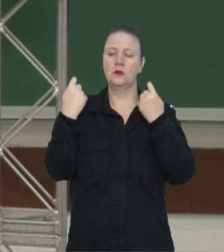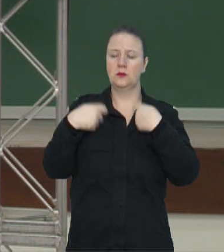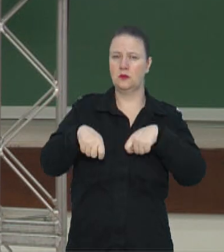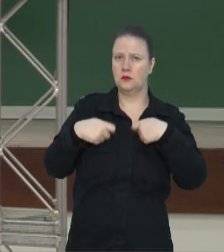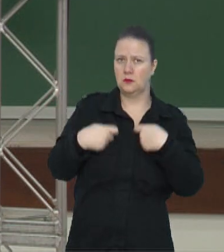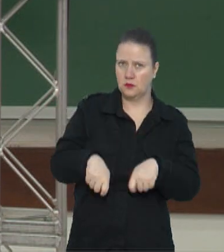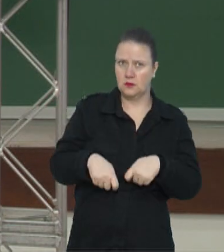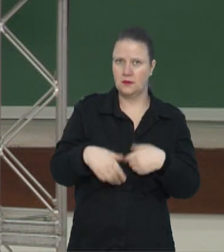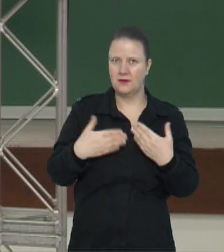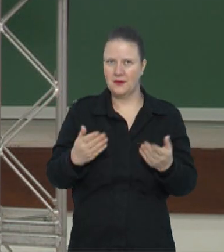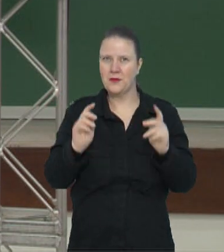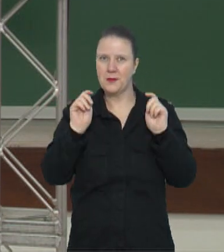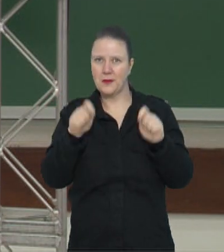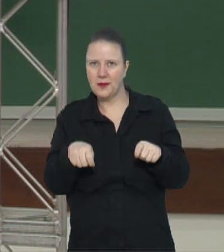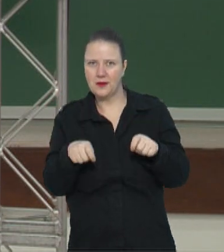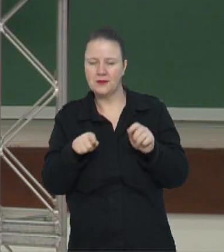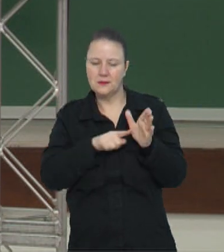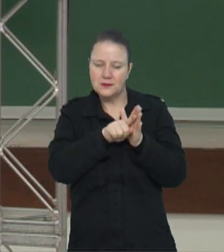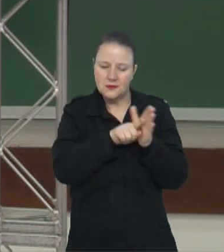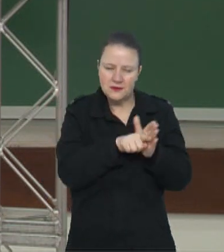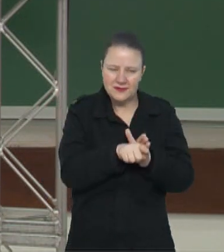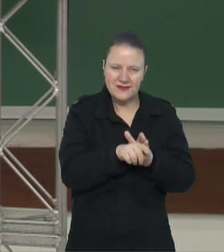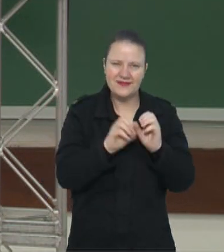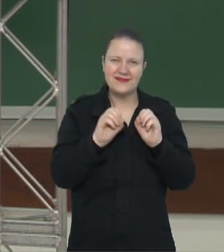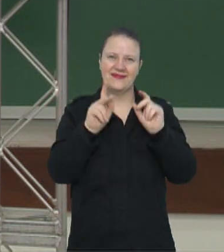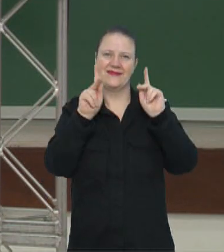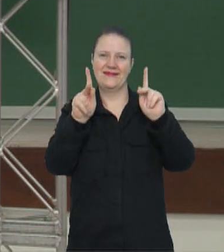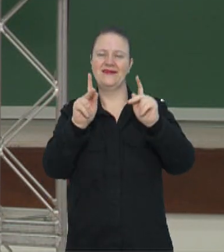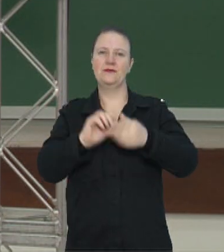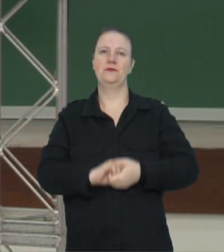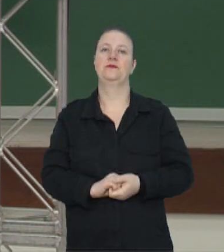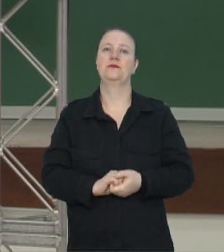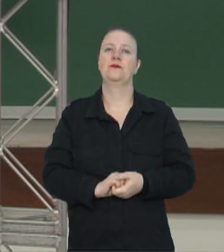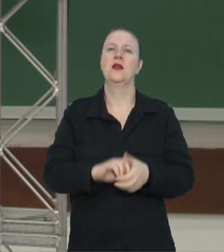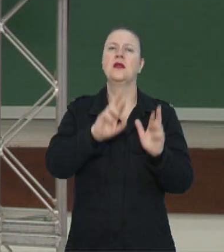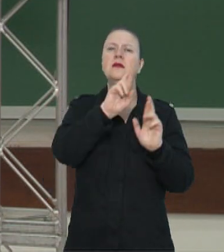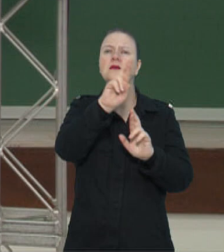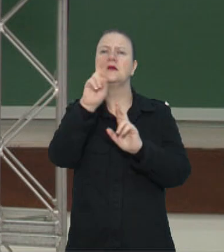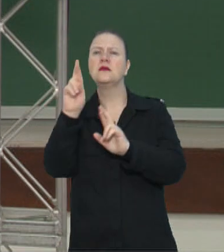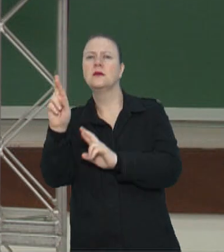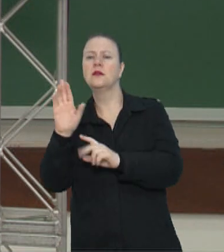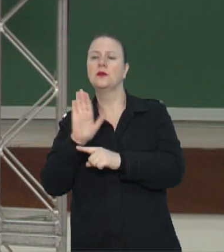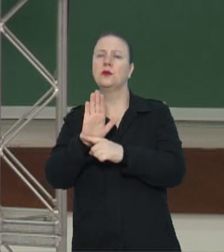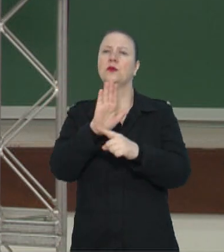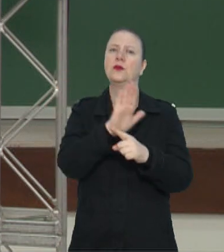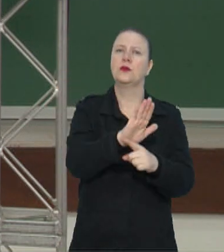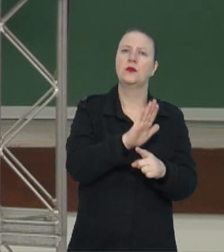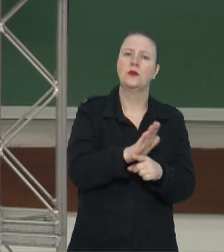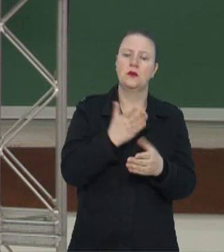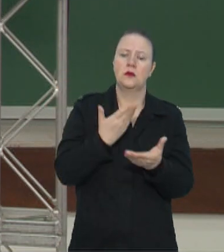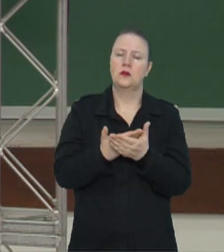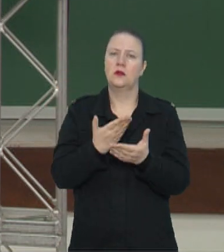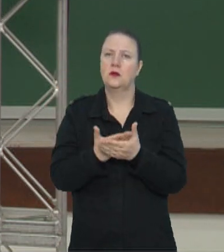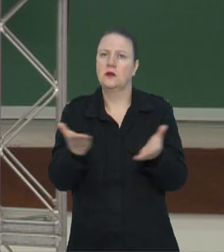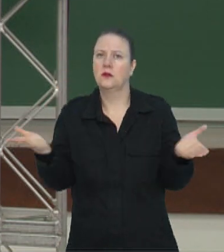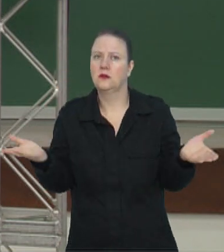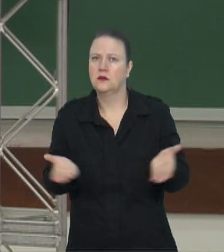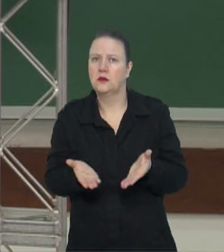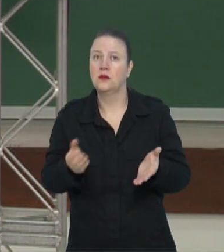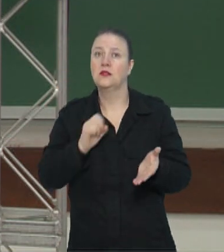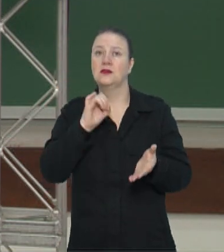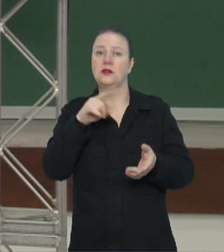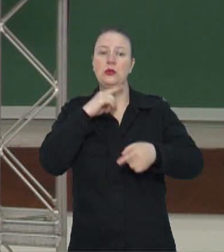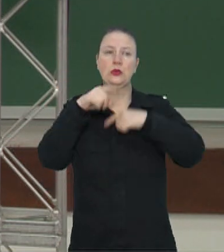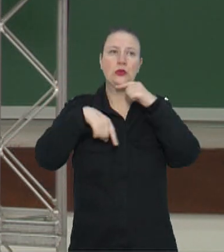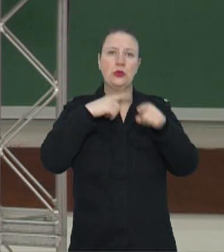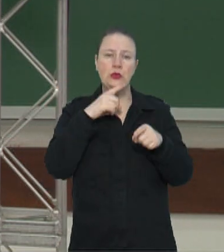na medida aí que vocês conseguirem pesquisar. Certo? Espero ter contribuído na aula de hoje com vocês. Qualquer dúvida,